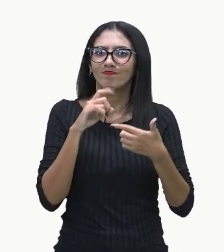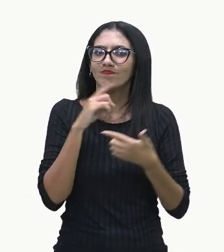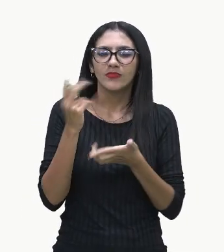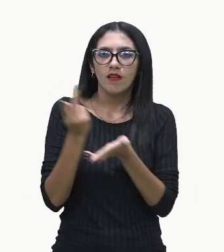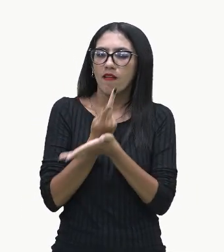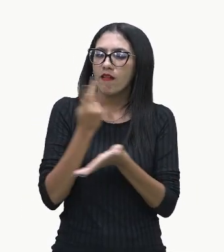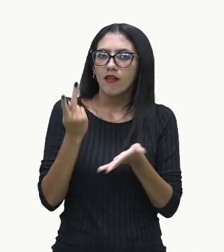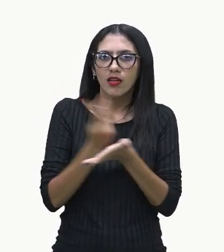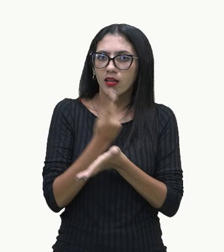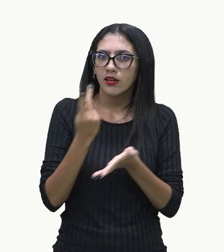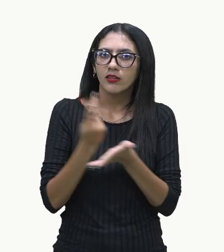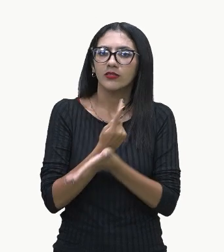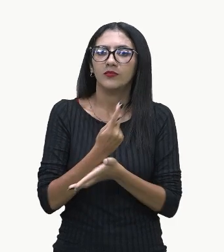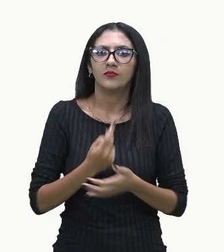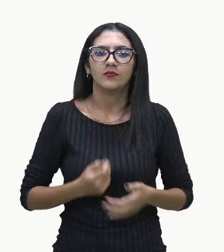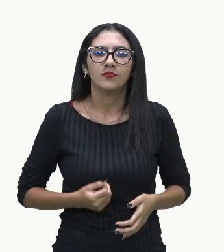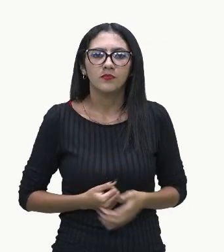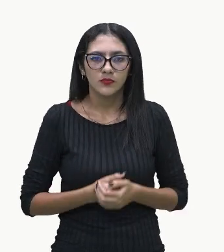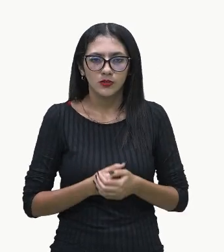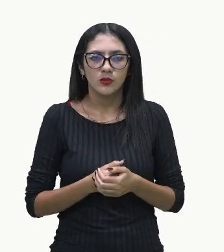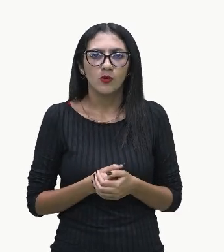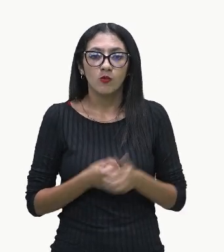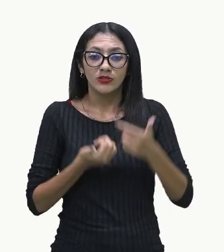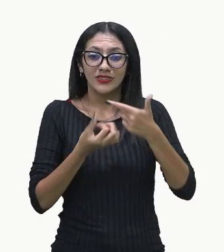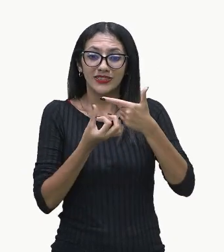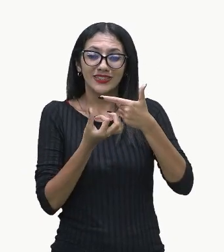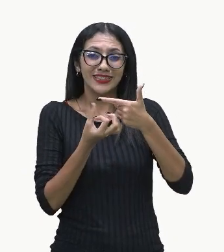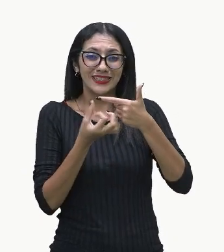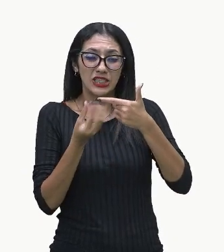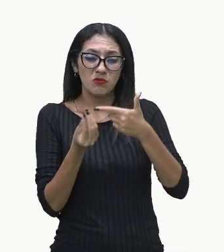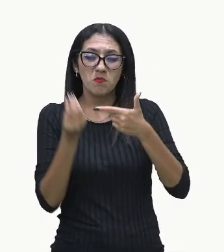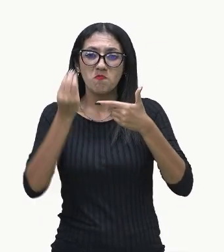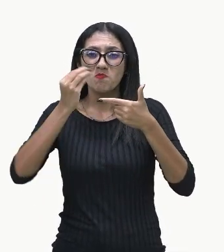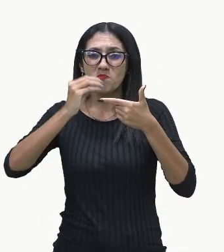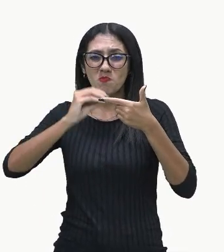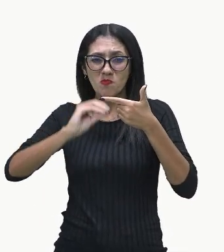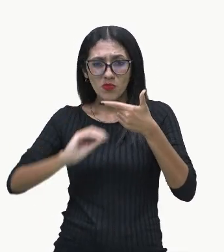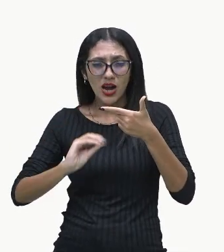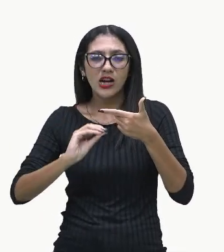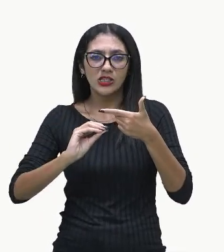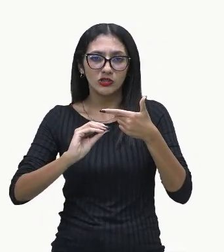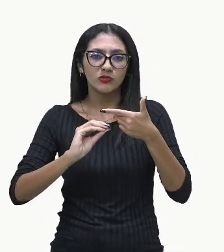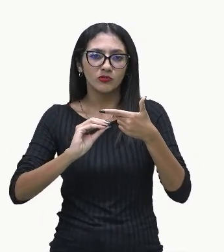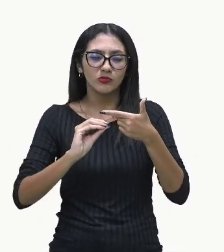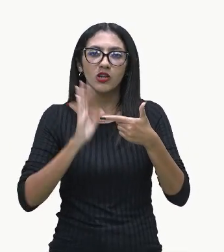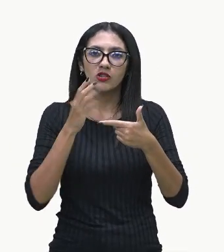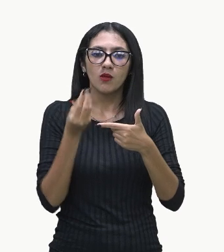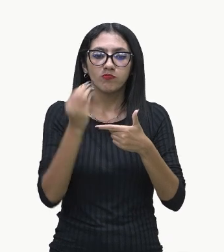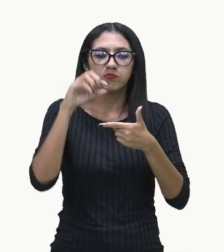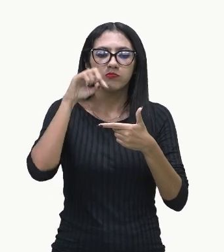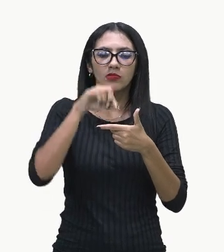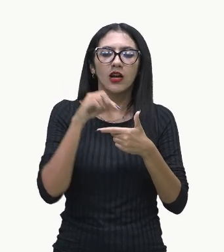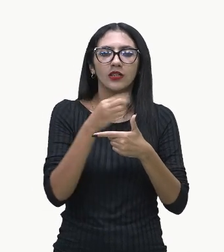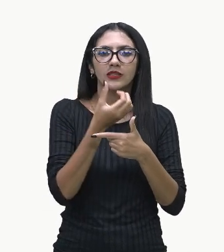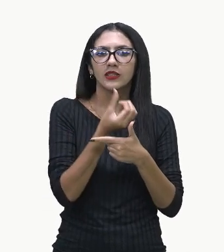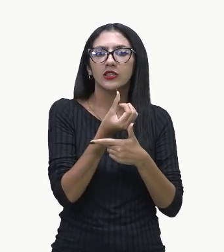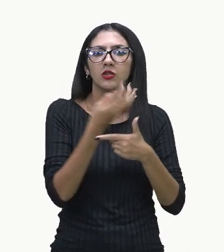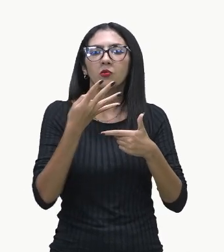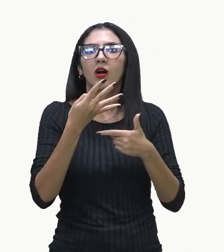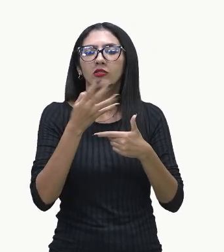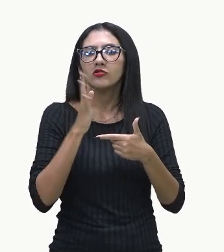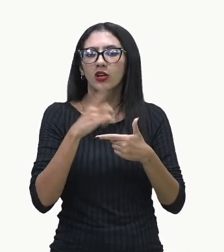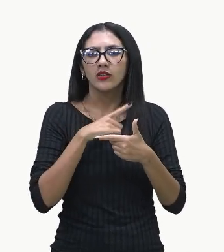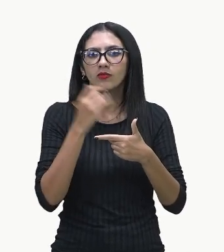gravíssimo. O 16 é que vai passar para lá dividindo o número que já se encontra, o valor que já se encontra.